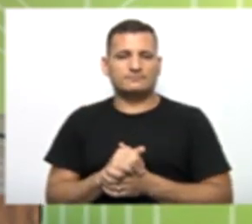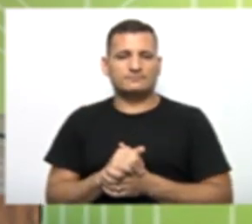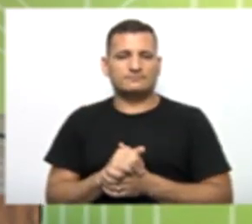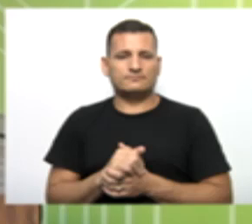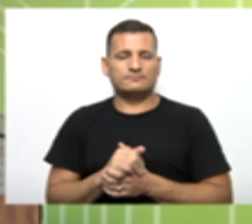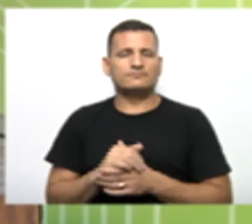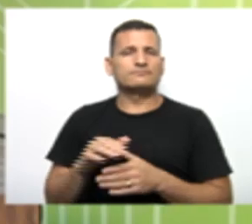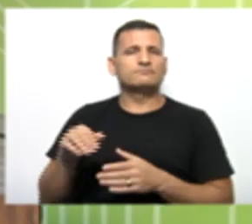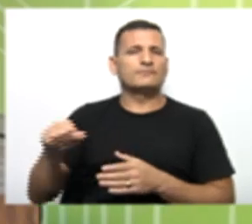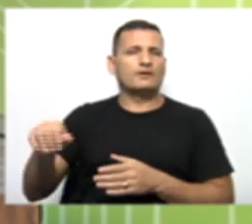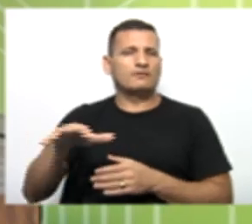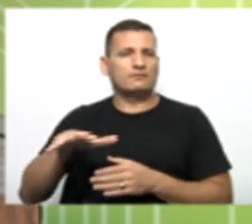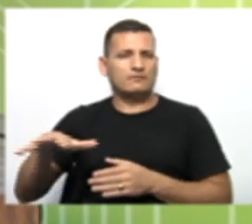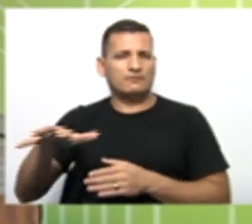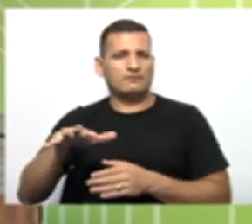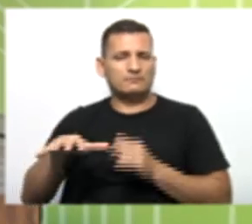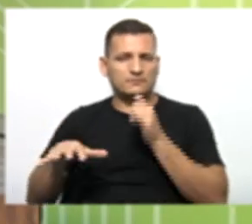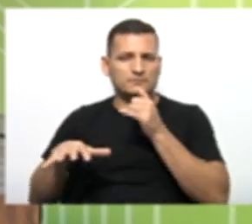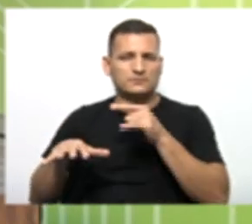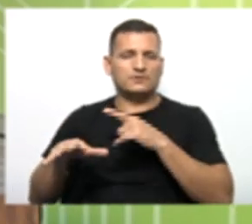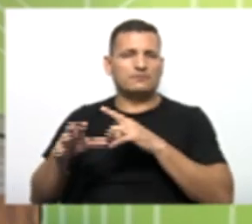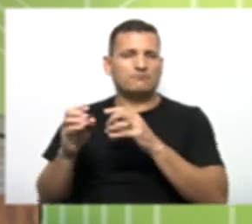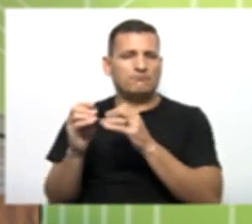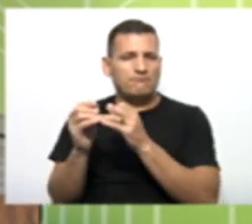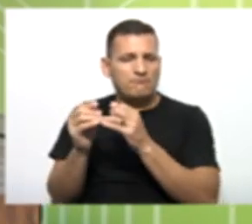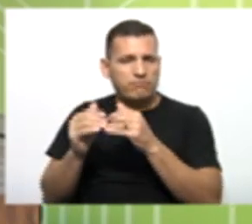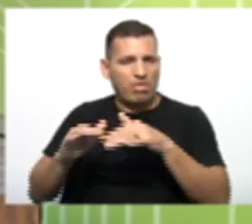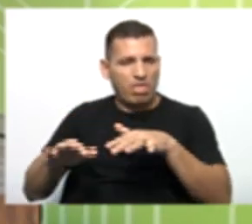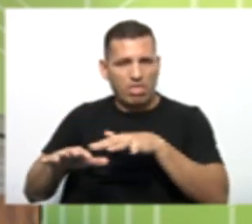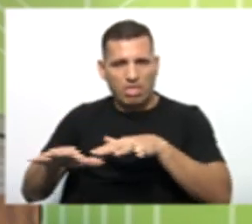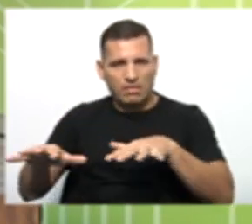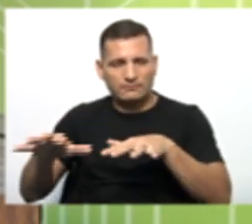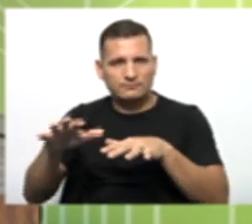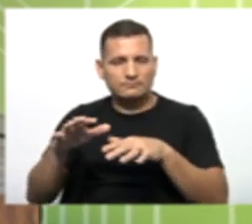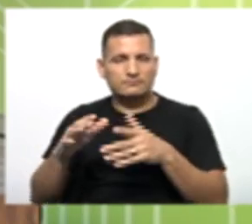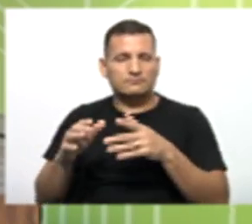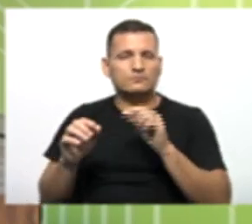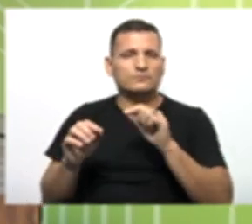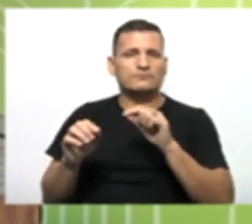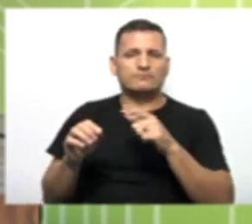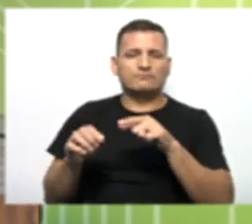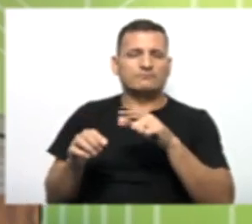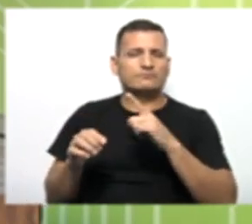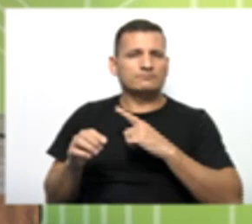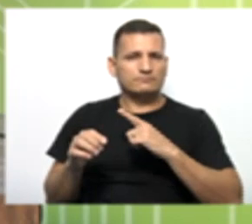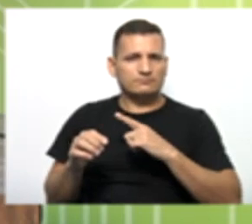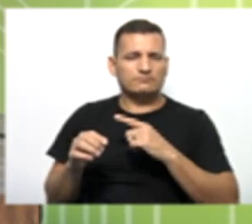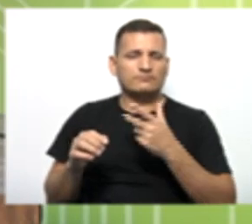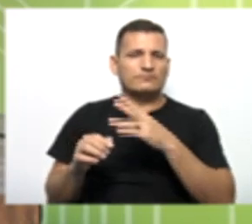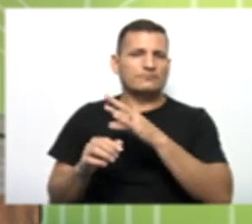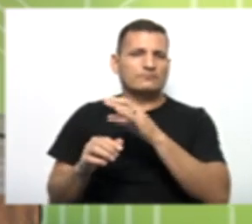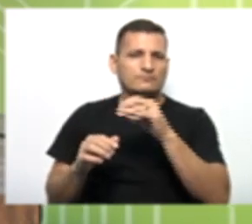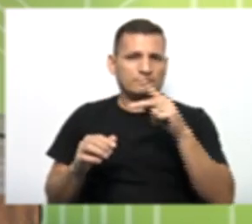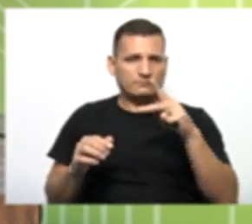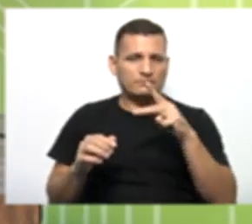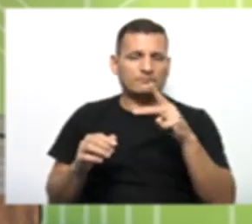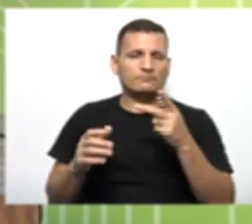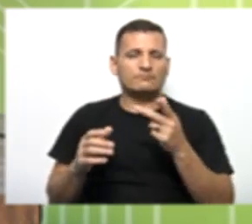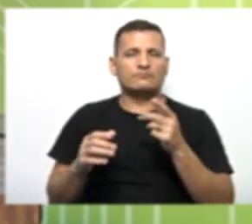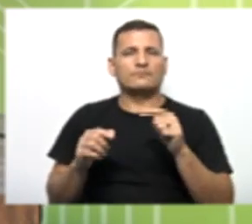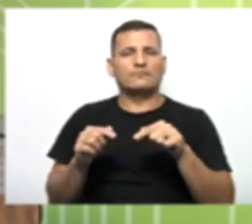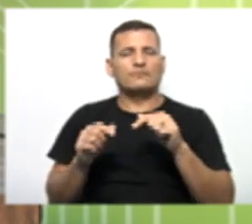recuperar alguma área que já esteja degradada. Por exemplo, pastagens que já estejam em estado degradado, já estejam sofrendo erosão.